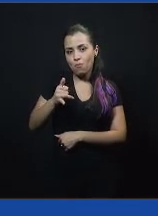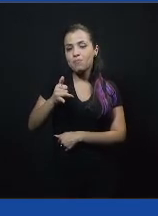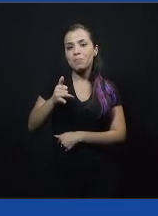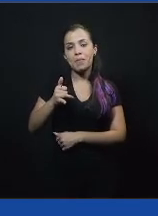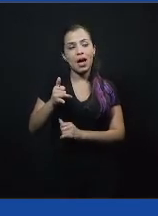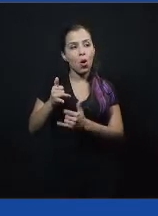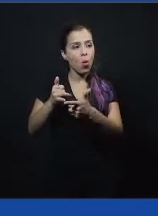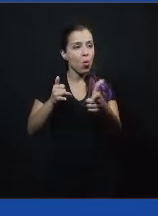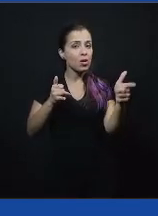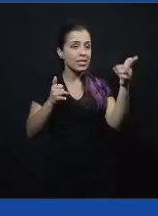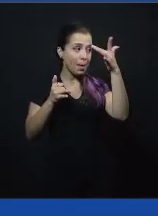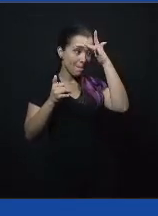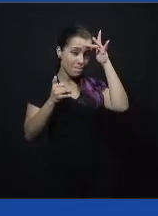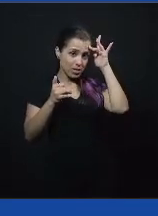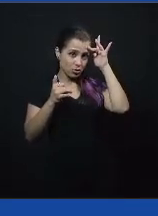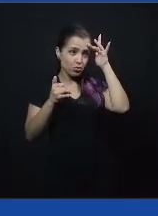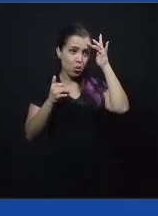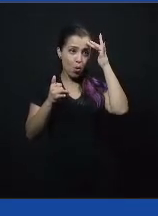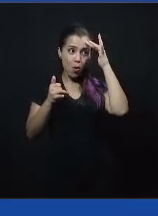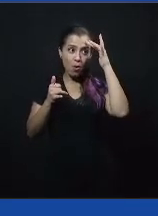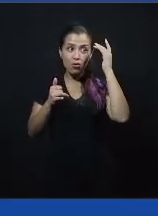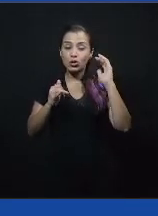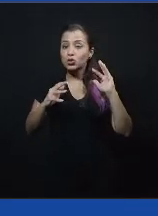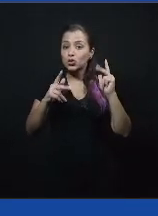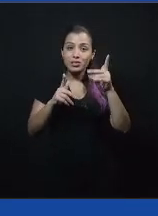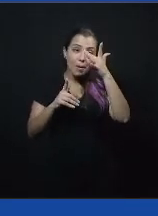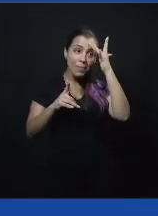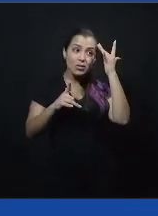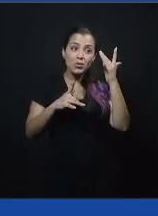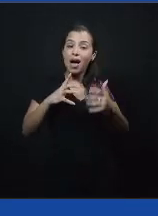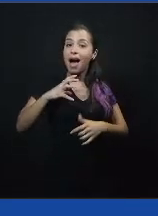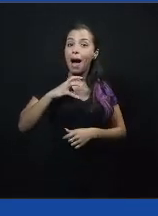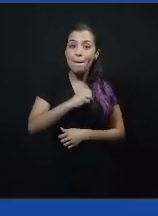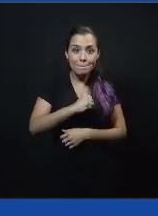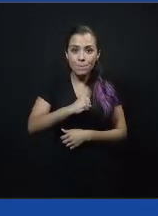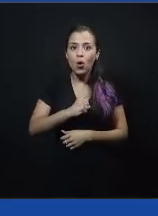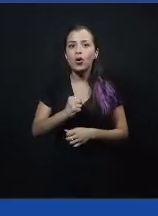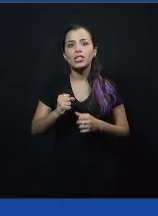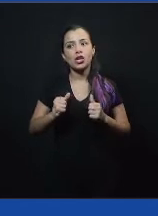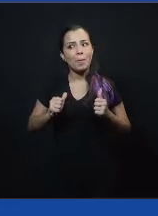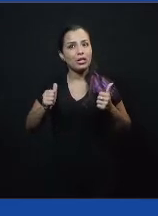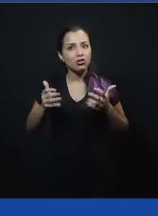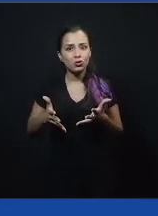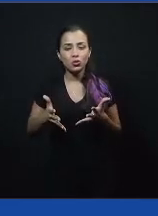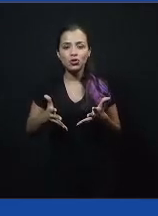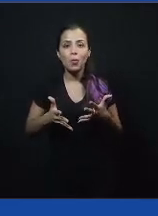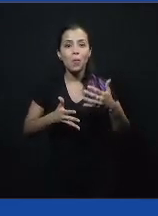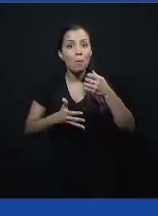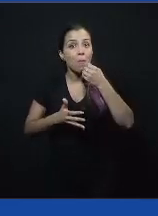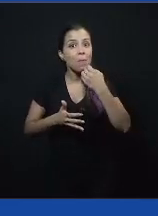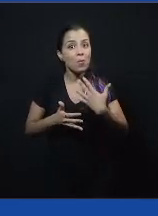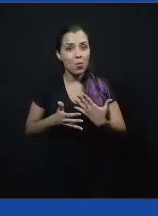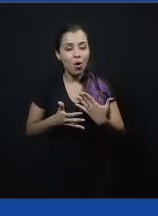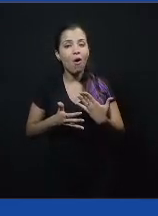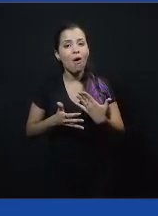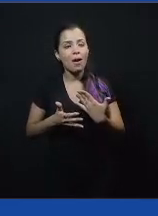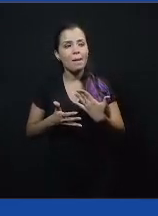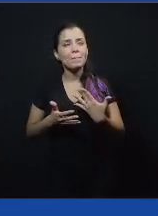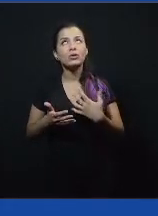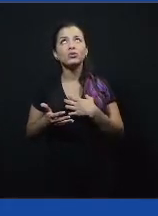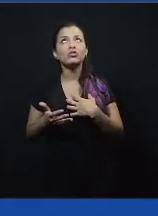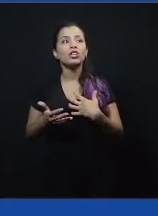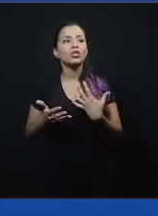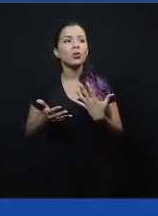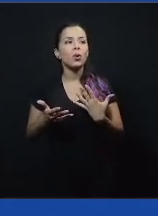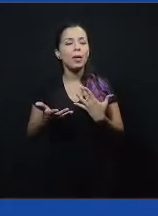outras pessoas nossa Elas amaram Elas acharam que isso foi uma atitude assim meio que assim